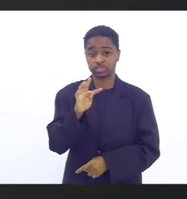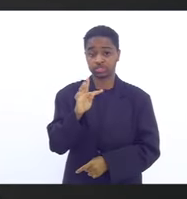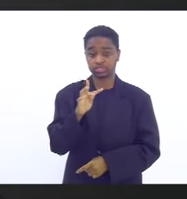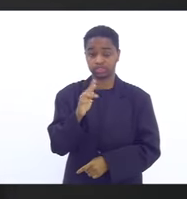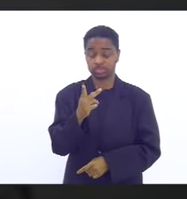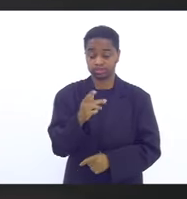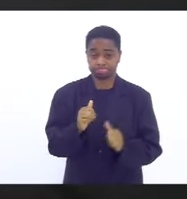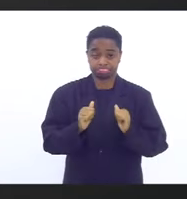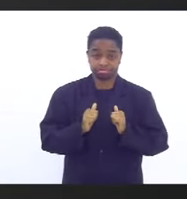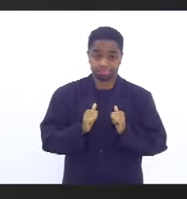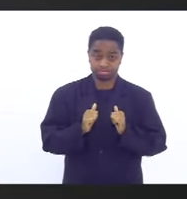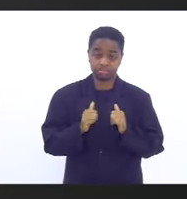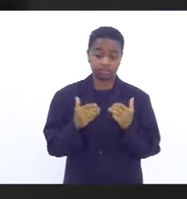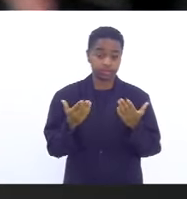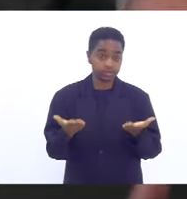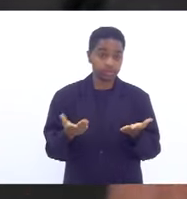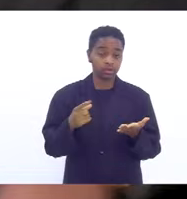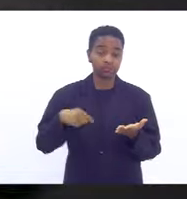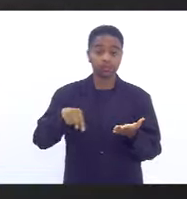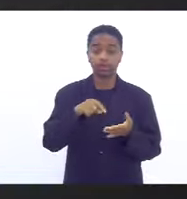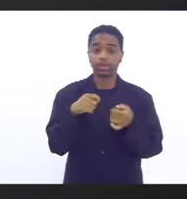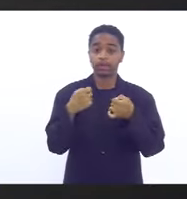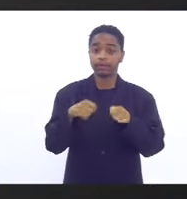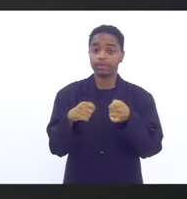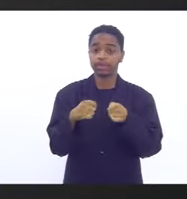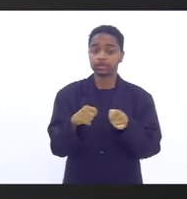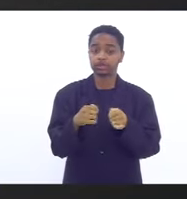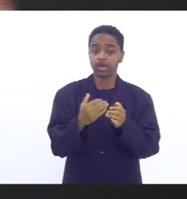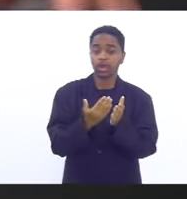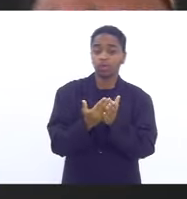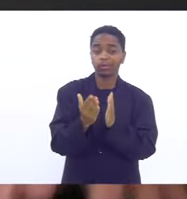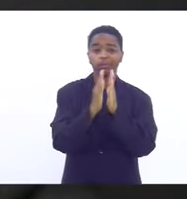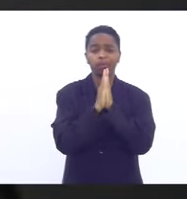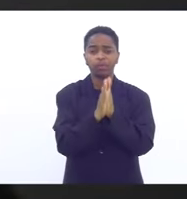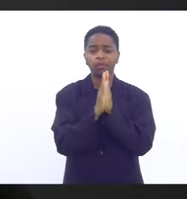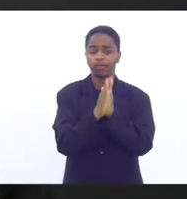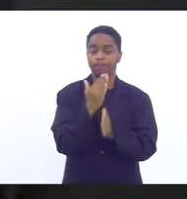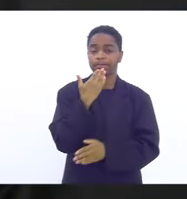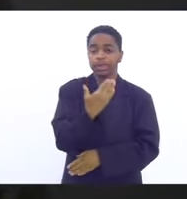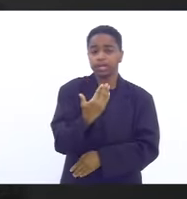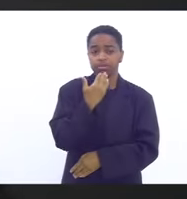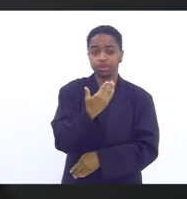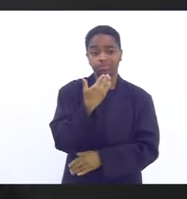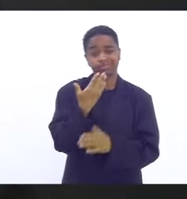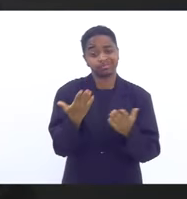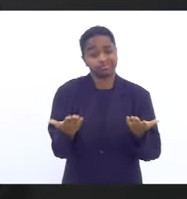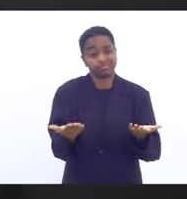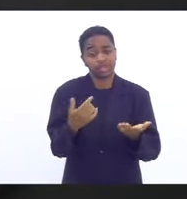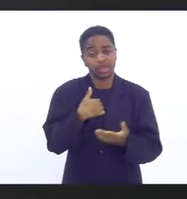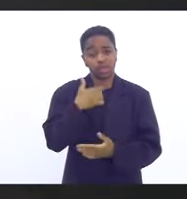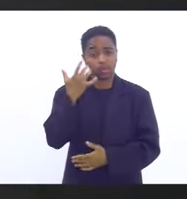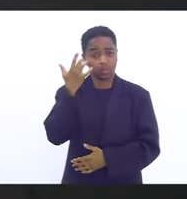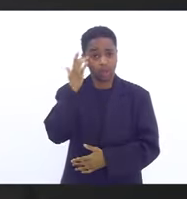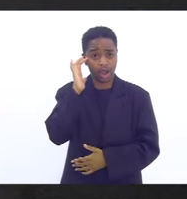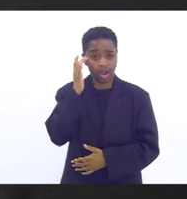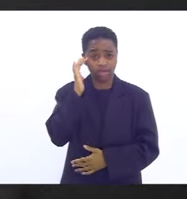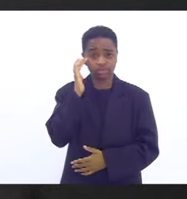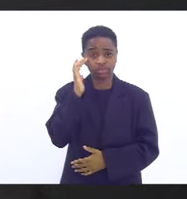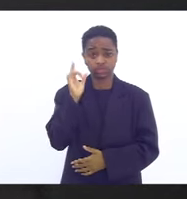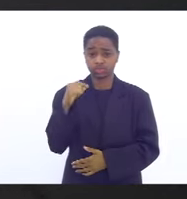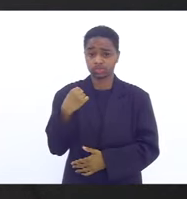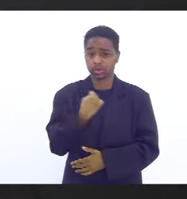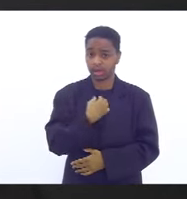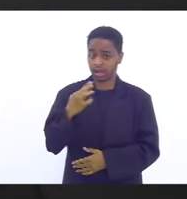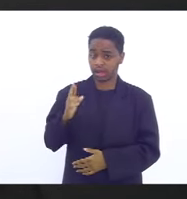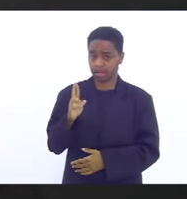causa. E aí você tem que começar a implorar. Eu acho que nós somos representantes